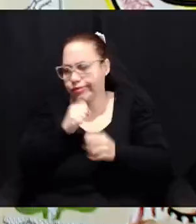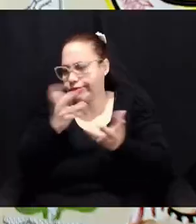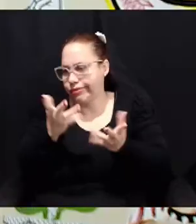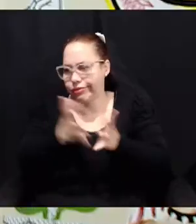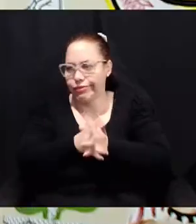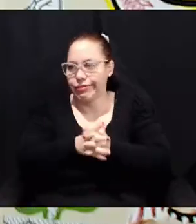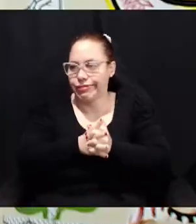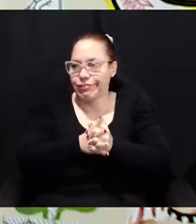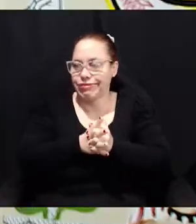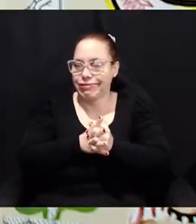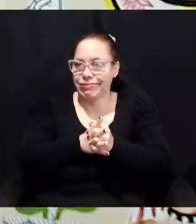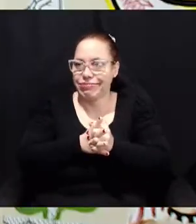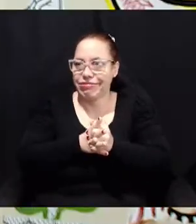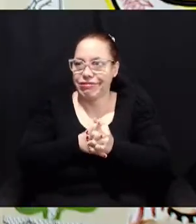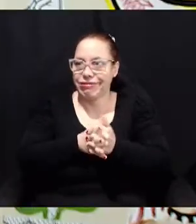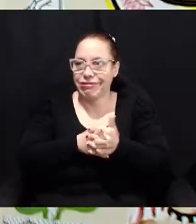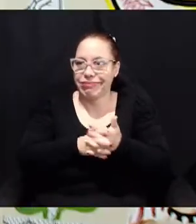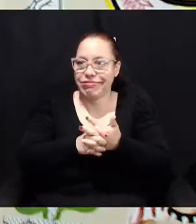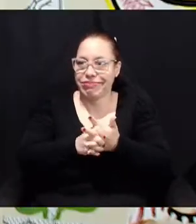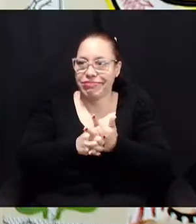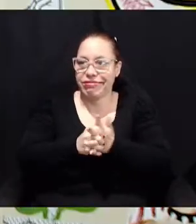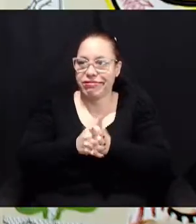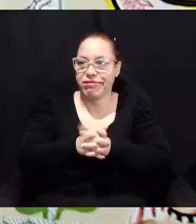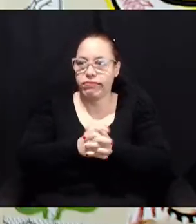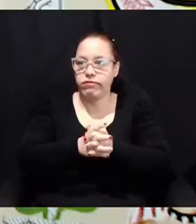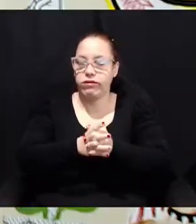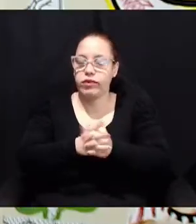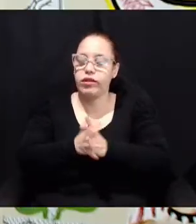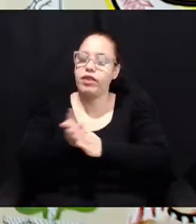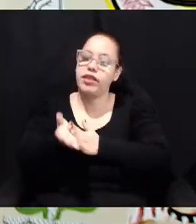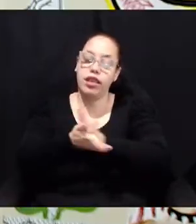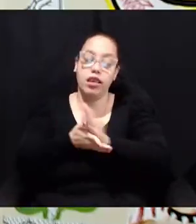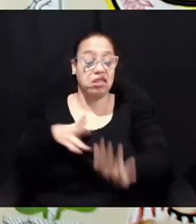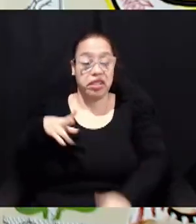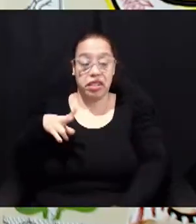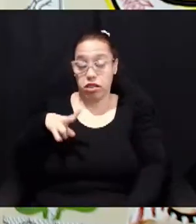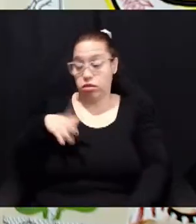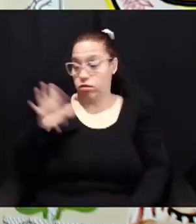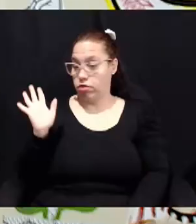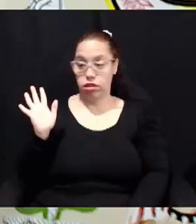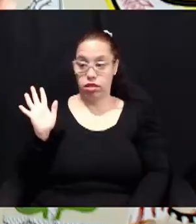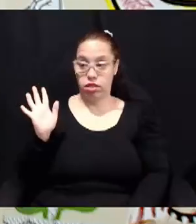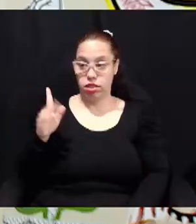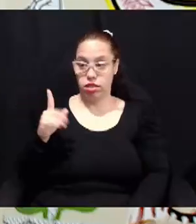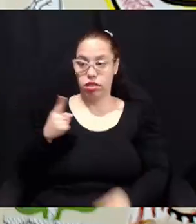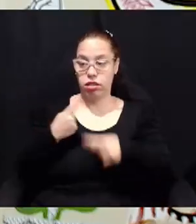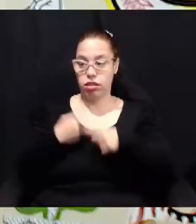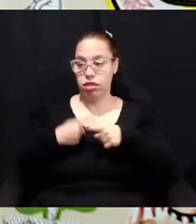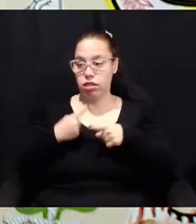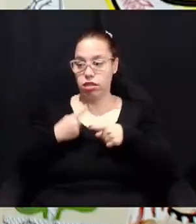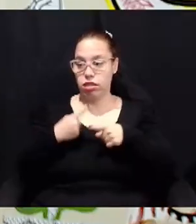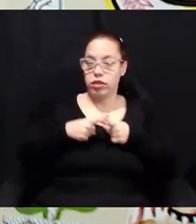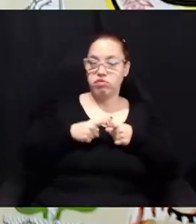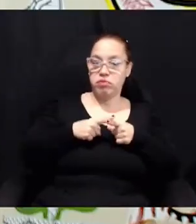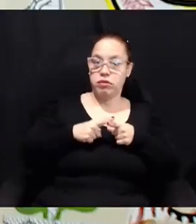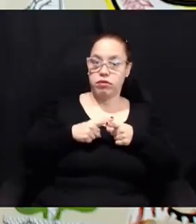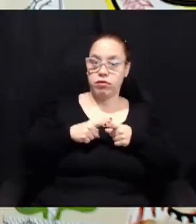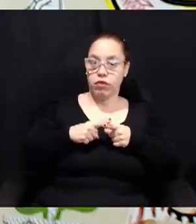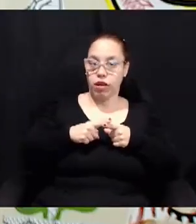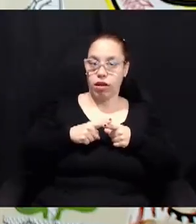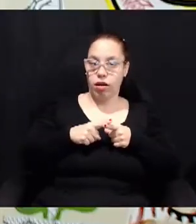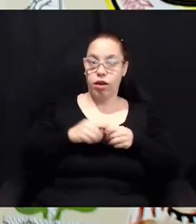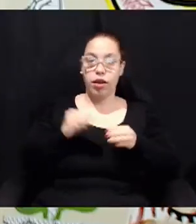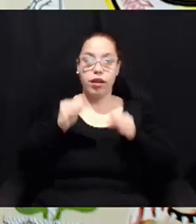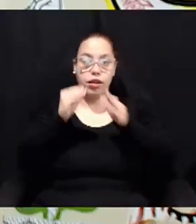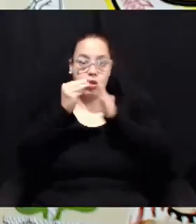é uma obra que tem as suas particularidades, até por isso que às vezes quando a gente vê movimentações de tentar encaixar na literatura, a